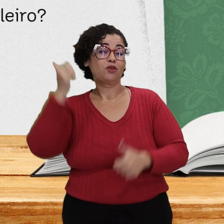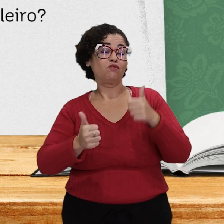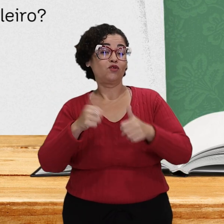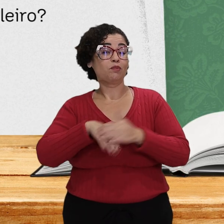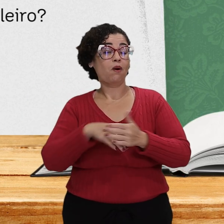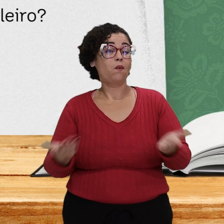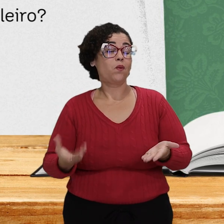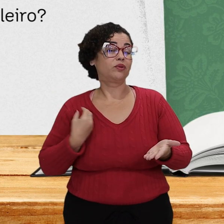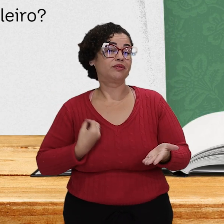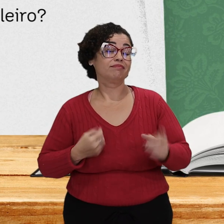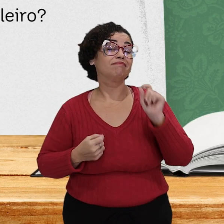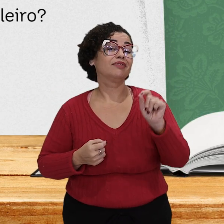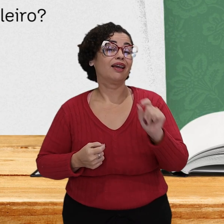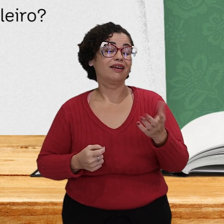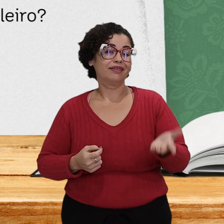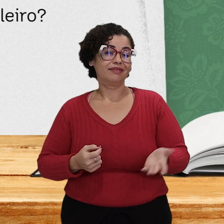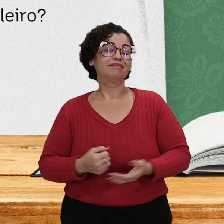do futebol atualmente?